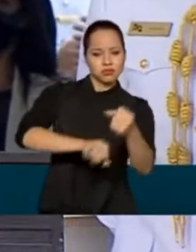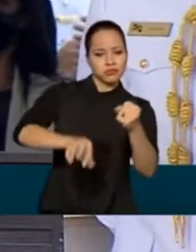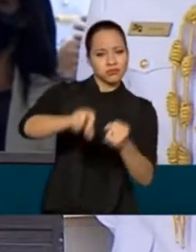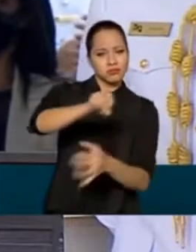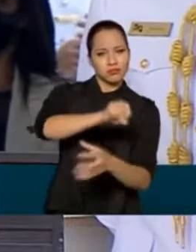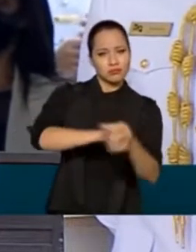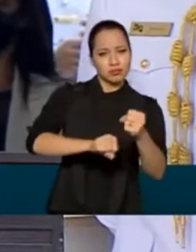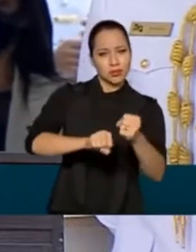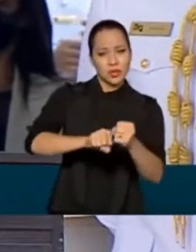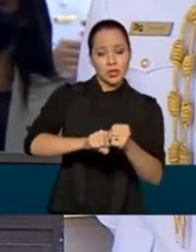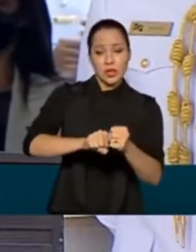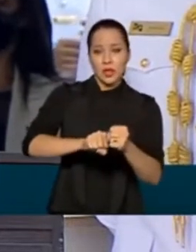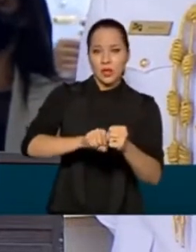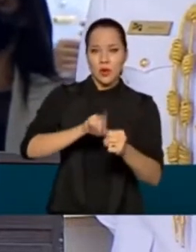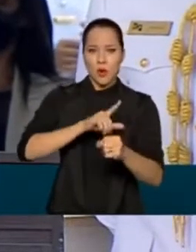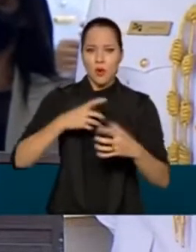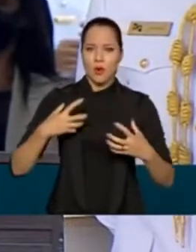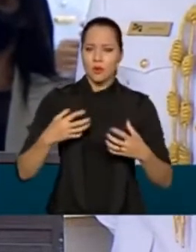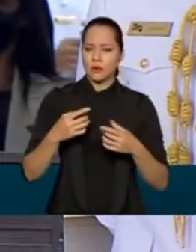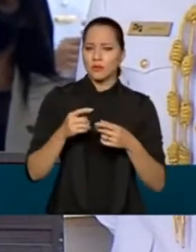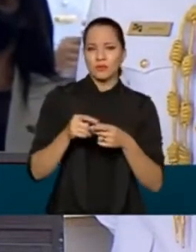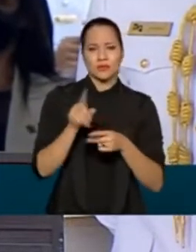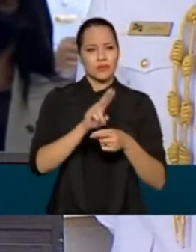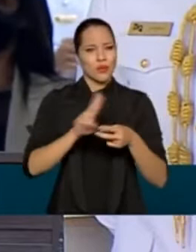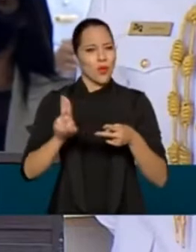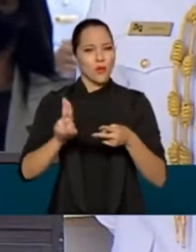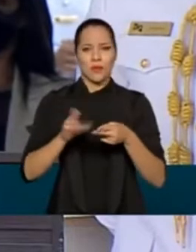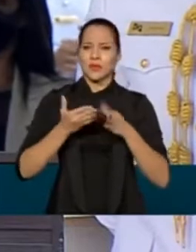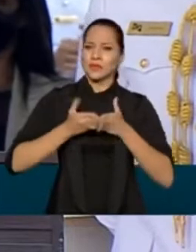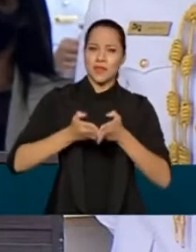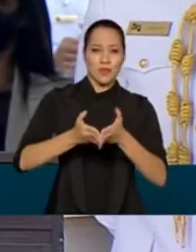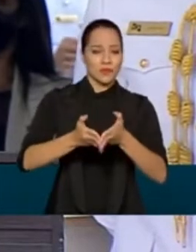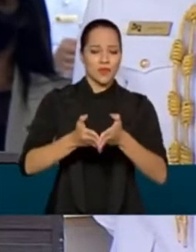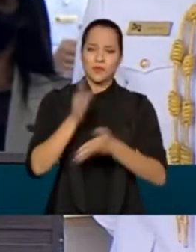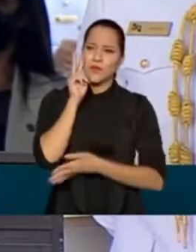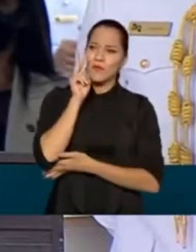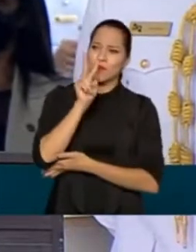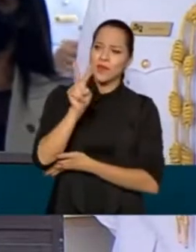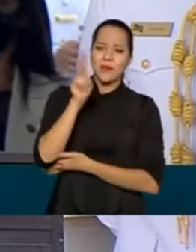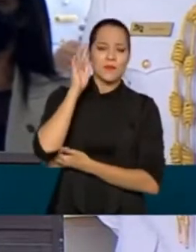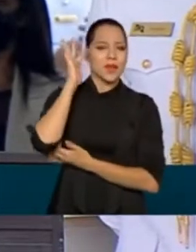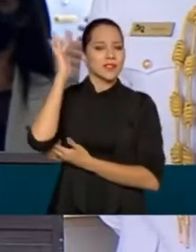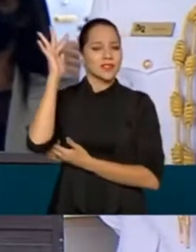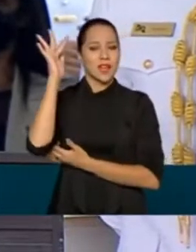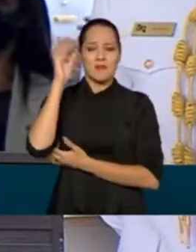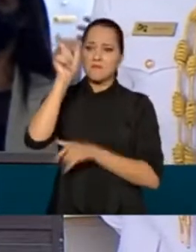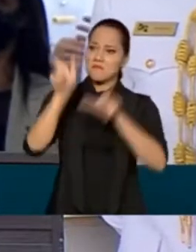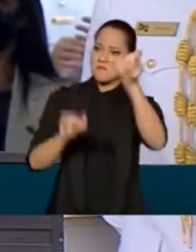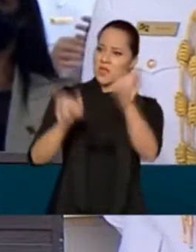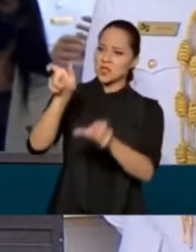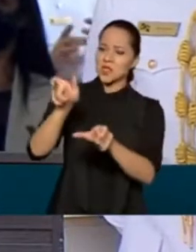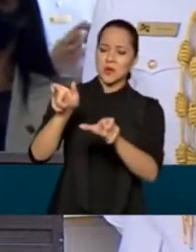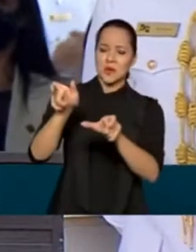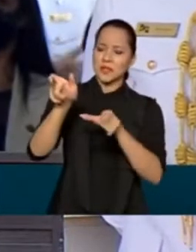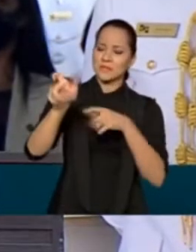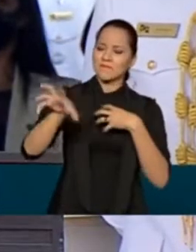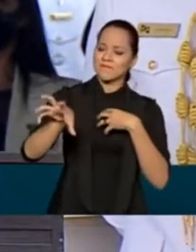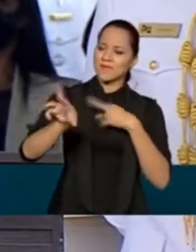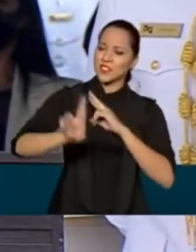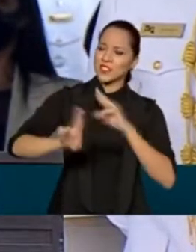canhões, como os cruzadores Barroso e Tamandaré. E imaginava serem pessoas muito diferentes de